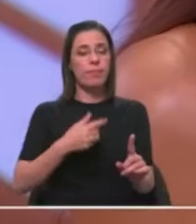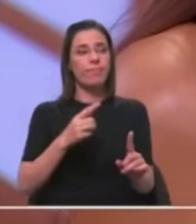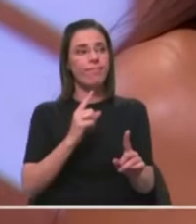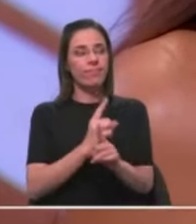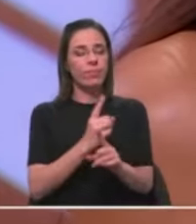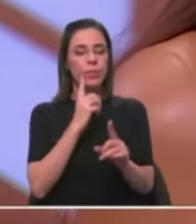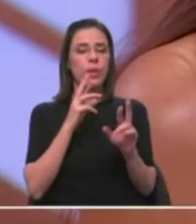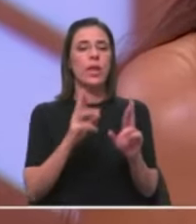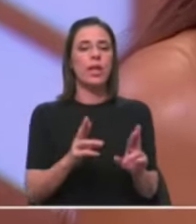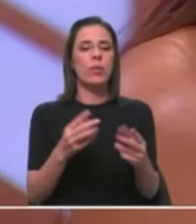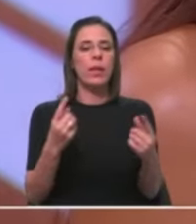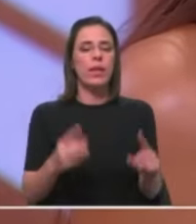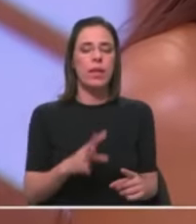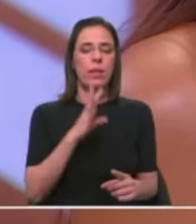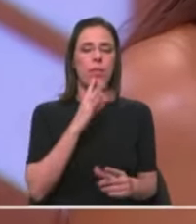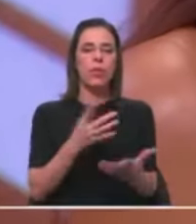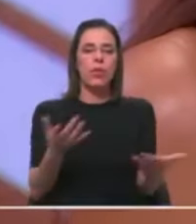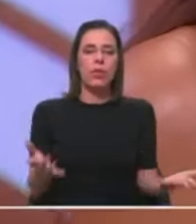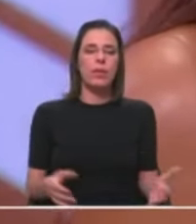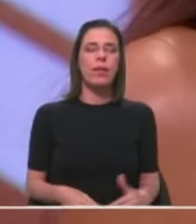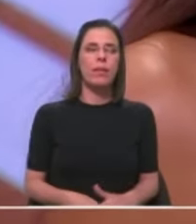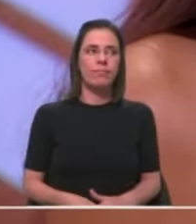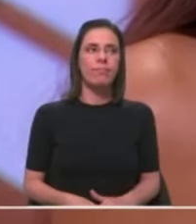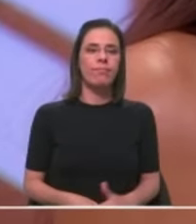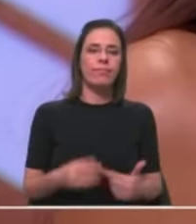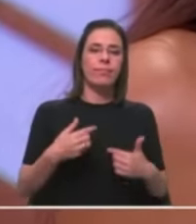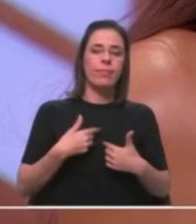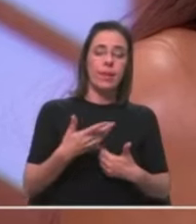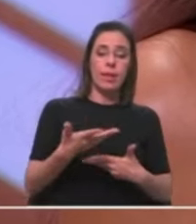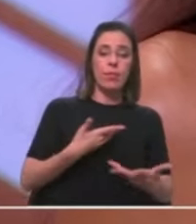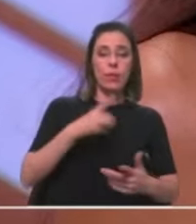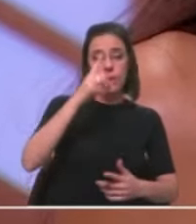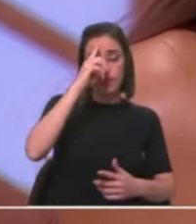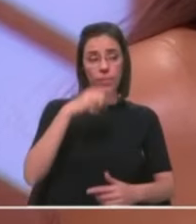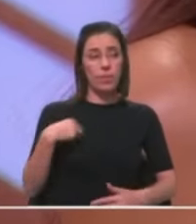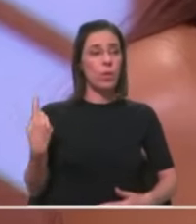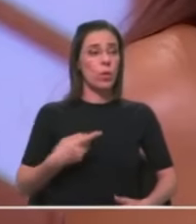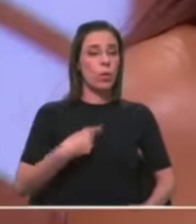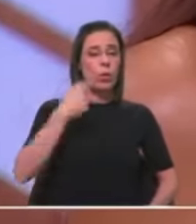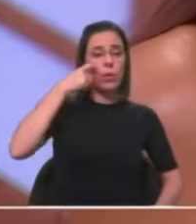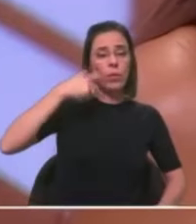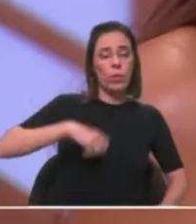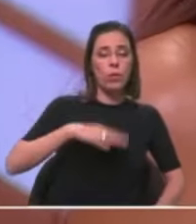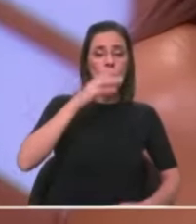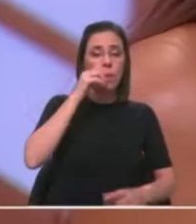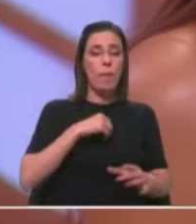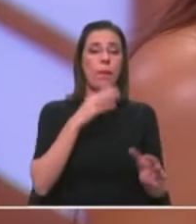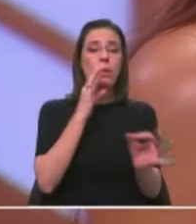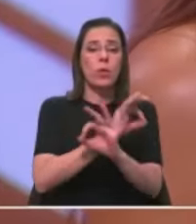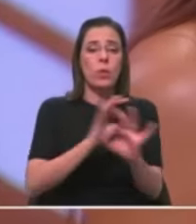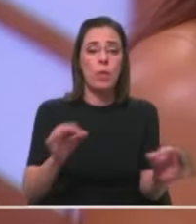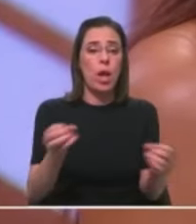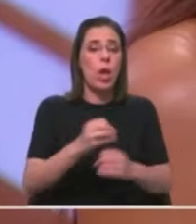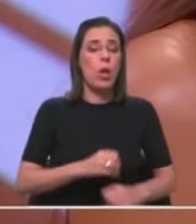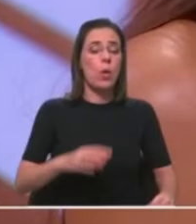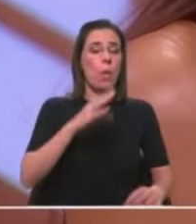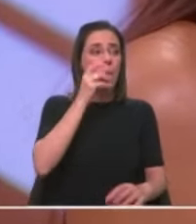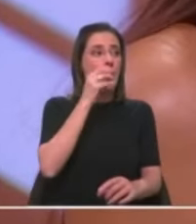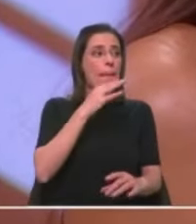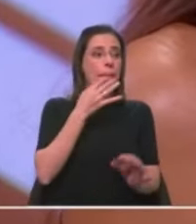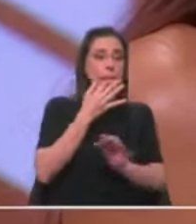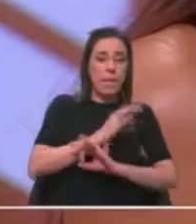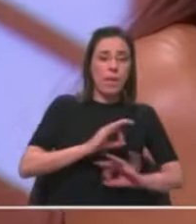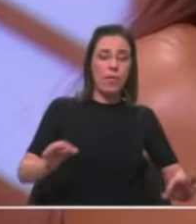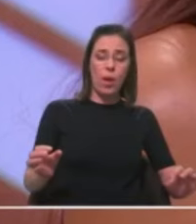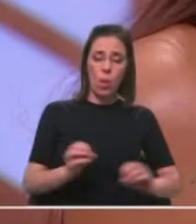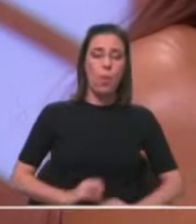as expectativas que se têm para os filhos, que depois temos que lidar com isso. Todos somos seres humanos, os meus pais não são perfeitos, eu acho que nenhum pai é